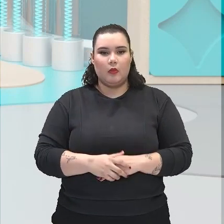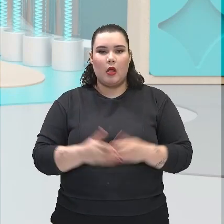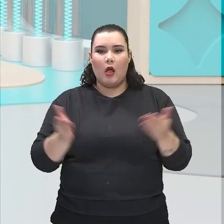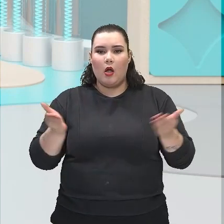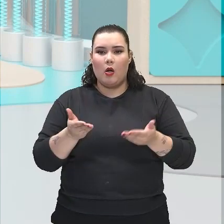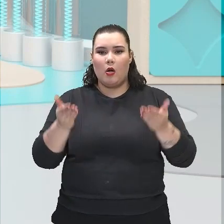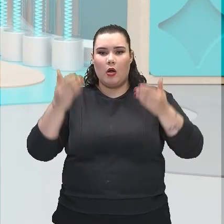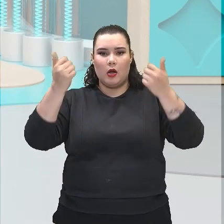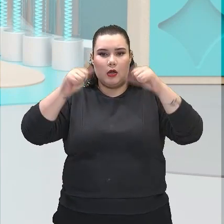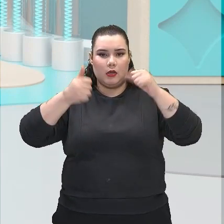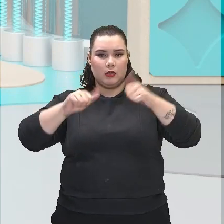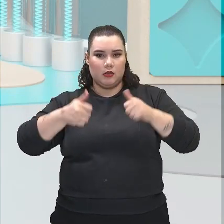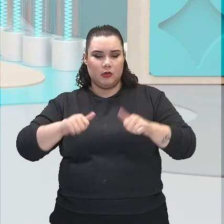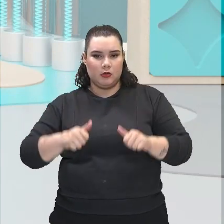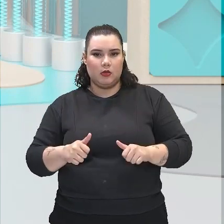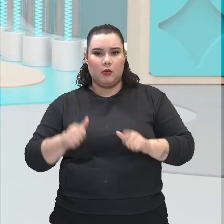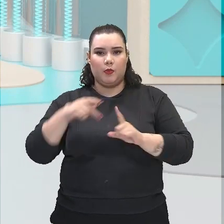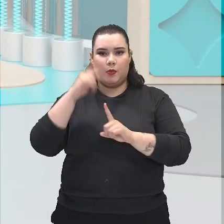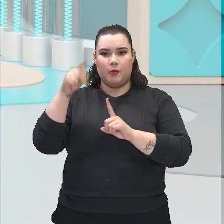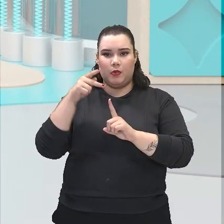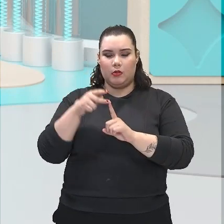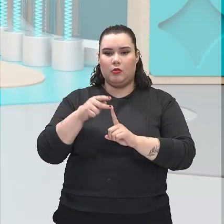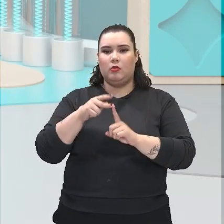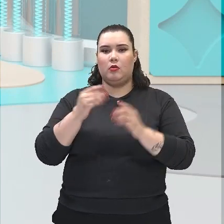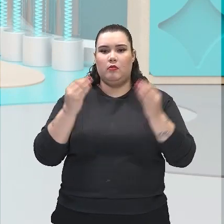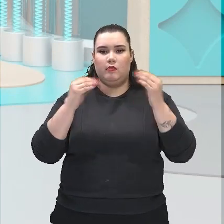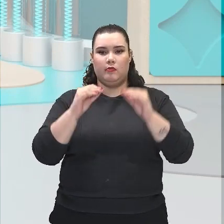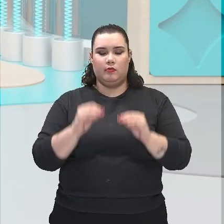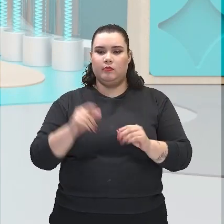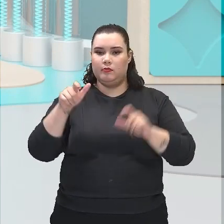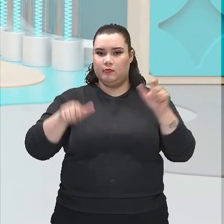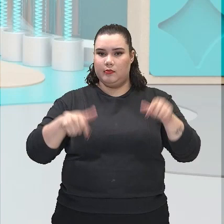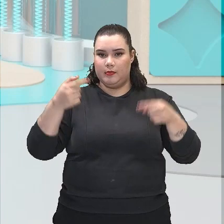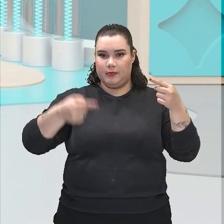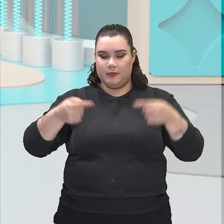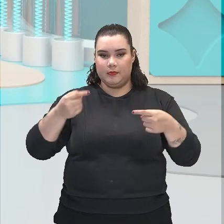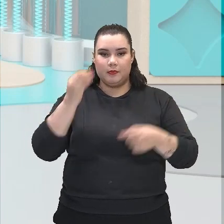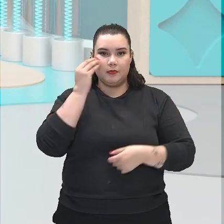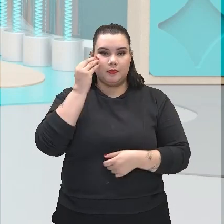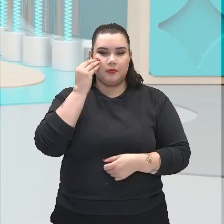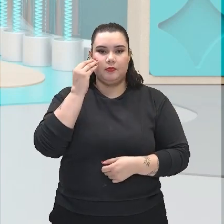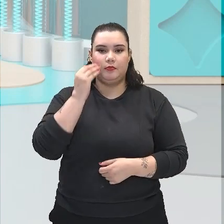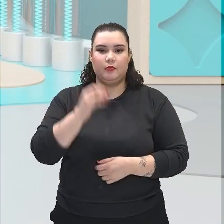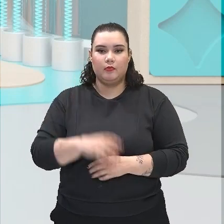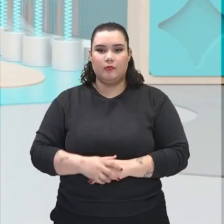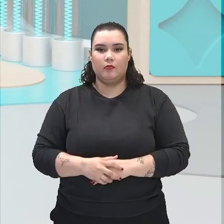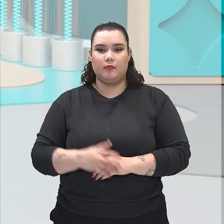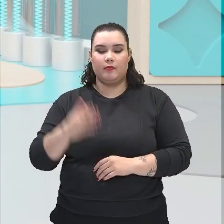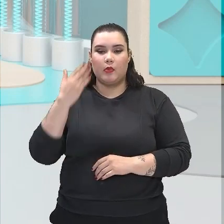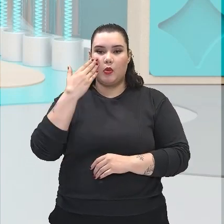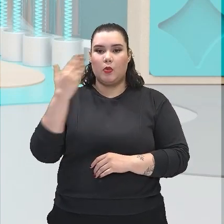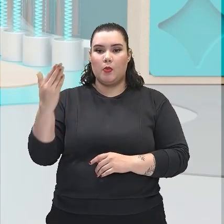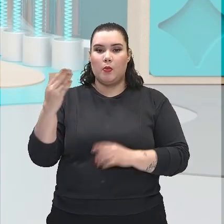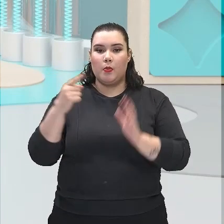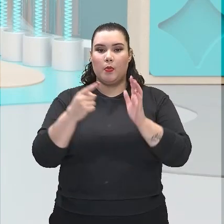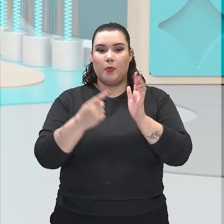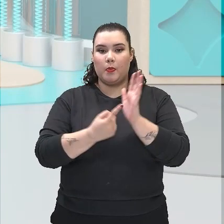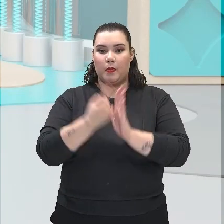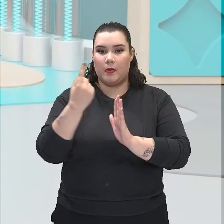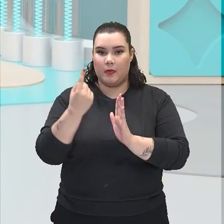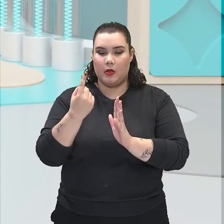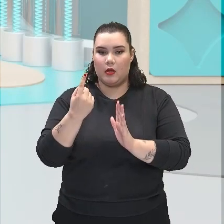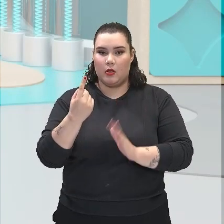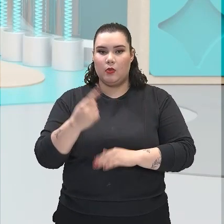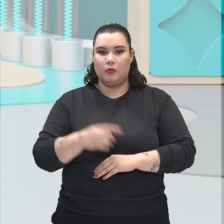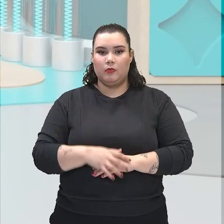analisar os planejamentos que foram realizados pelos nossos debatedores. Então vamos colocar aqui, olha só, o primeiro